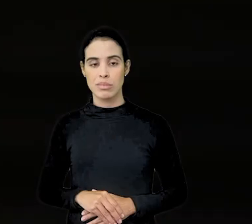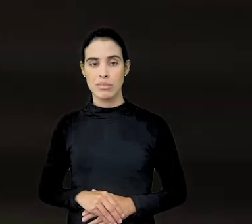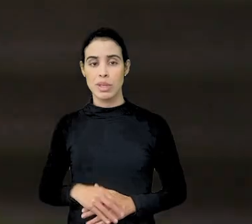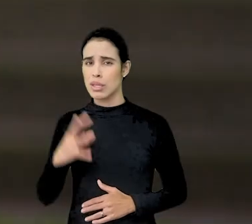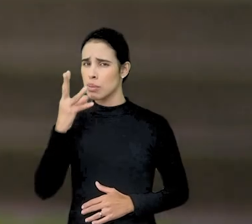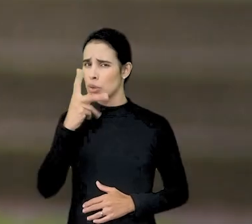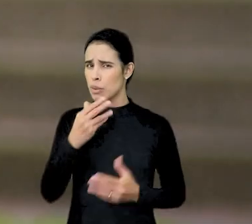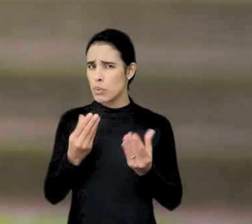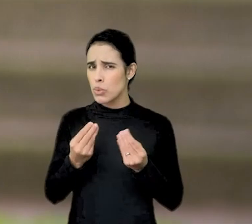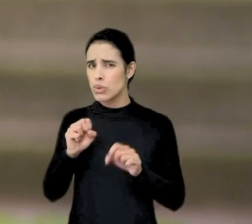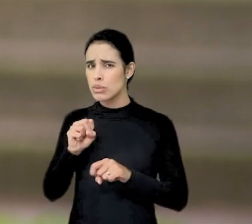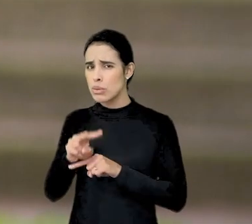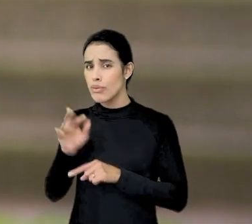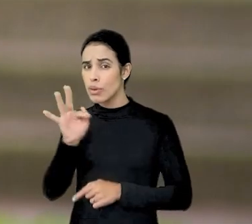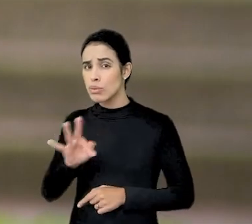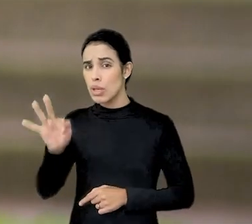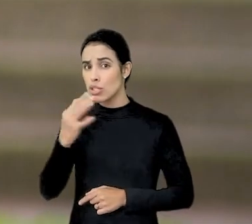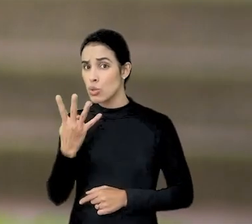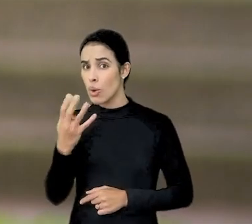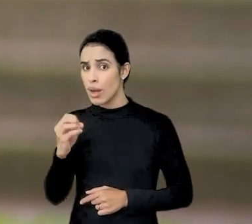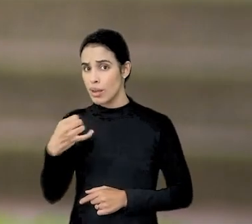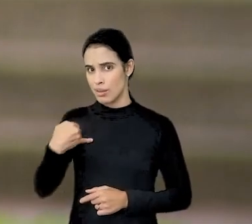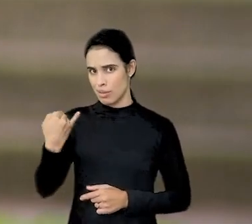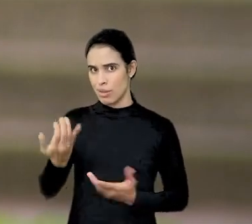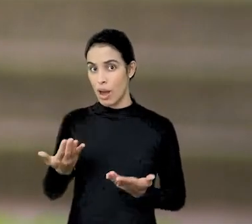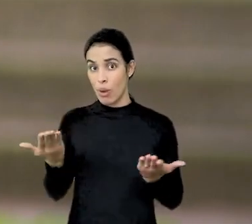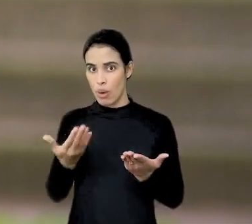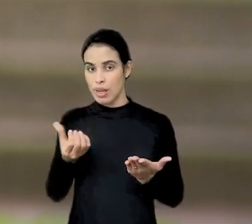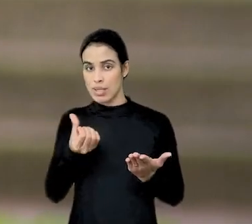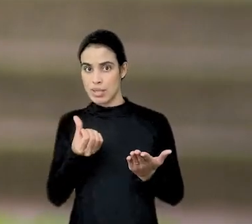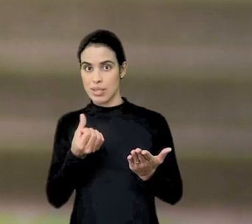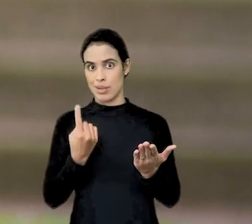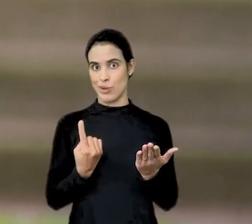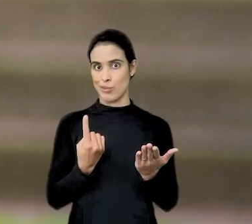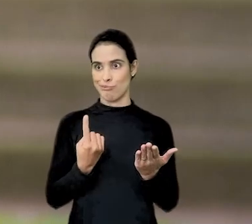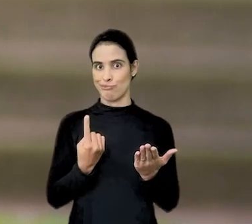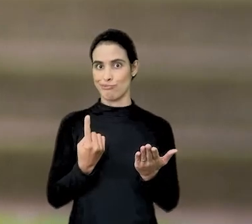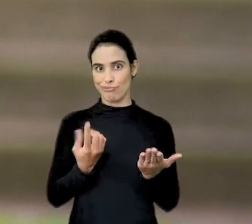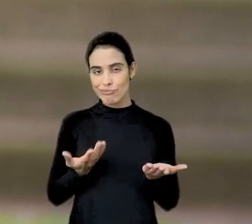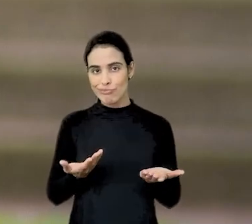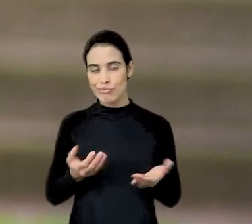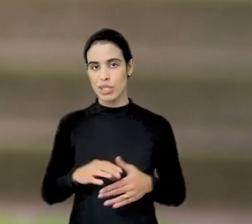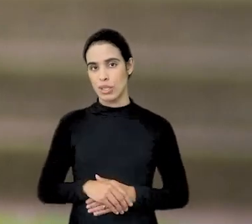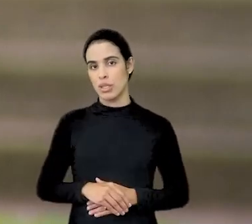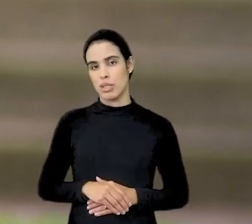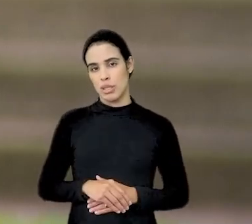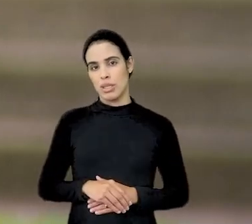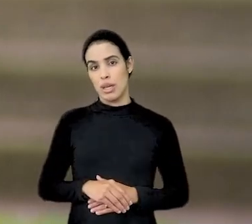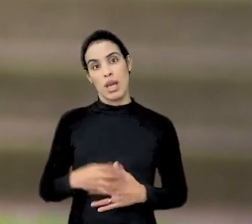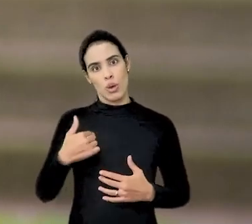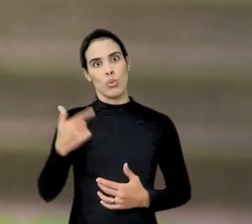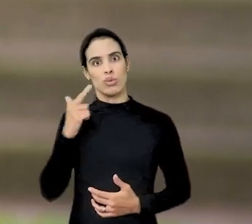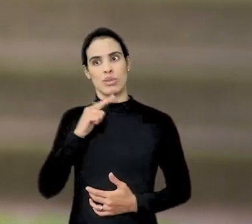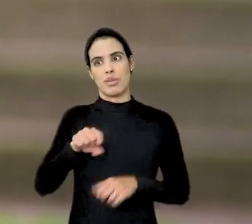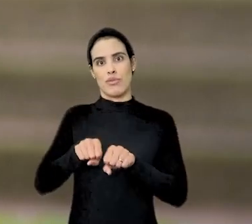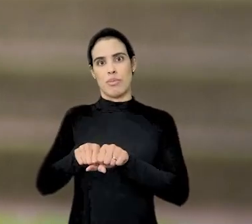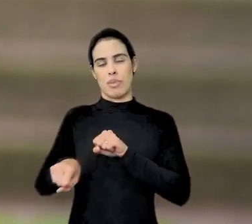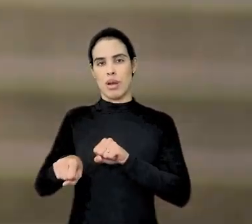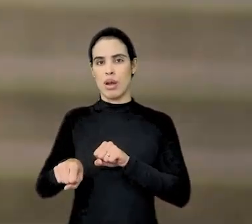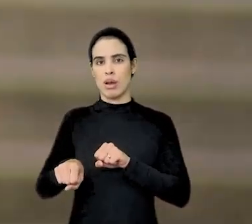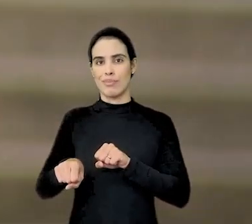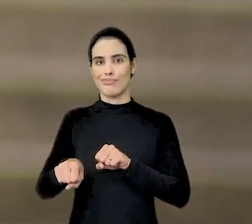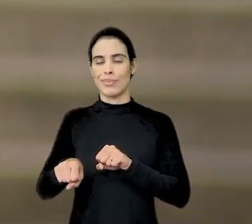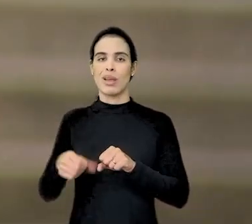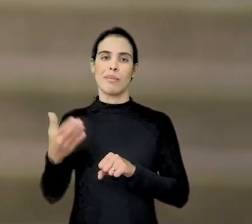Demorei muito. Eu sou uma mulher que entrou na faculdade com 40 anos de idade, eu estou com 60, 61. Então, assim, é uma realização